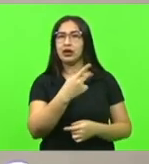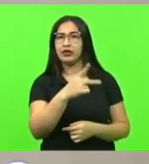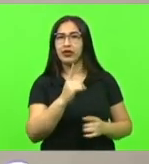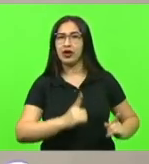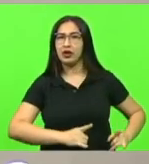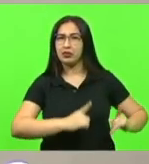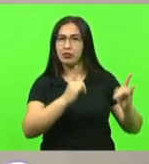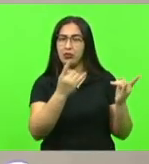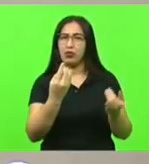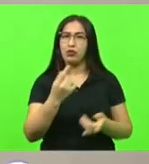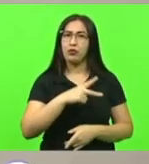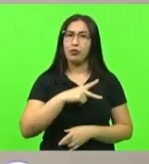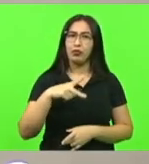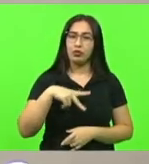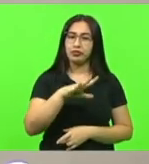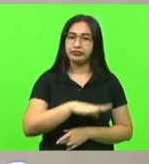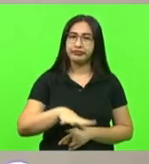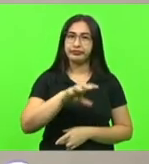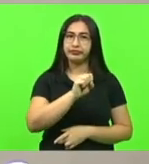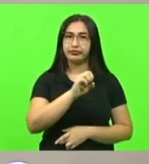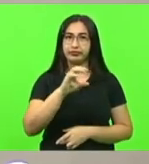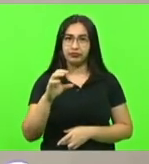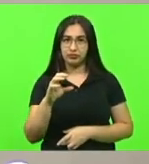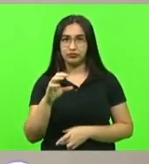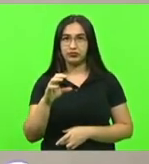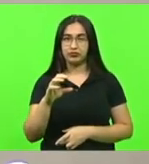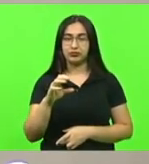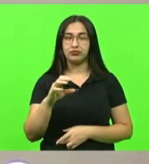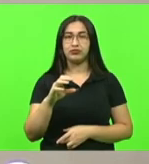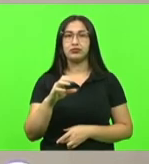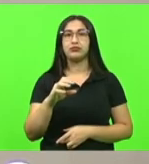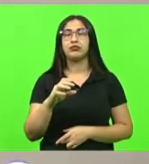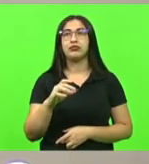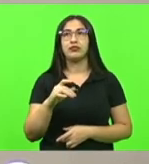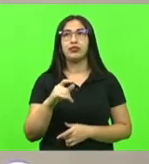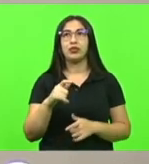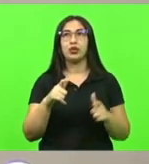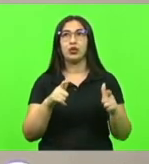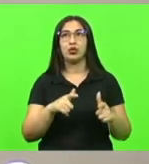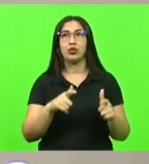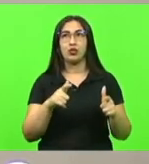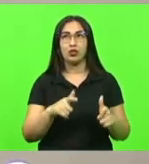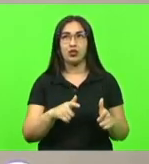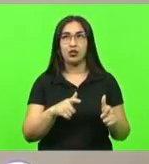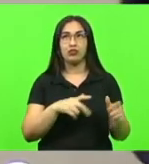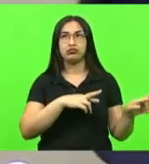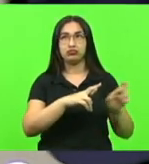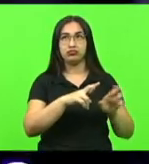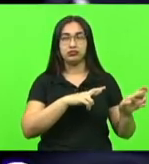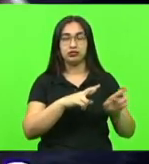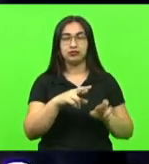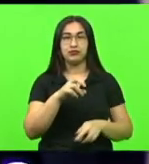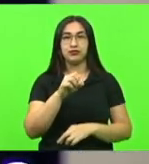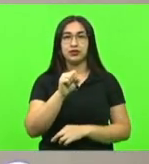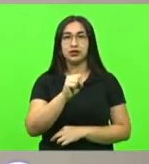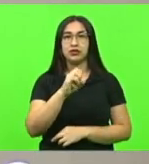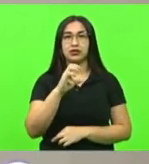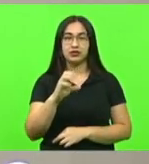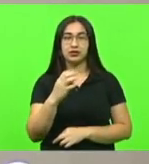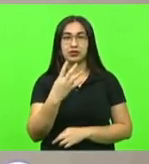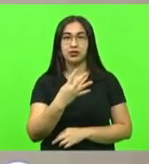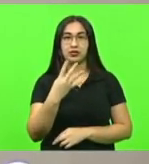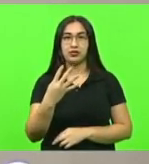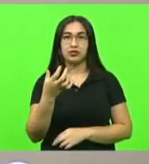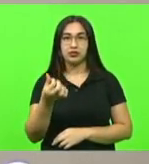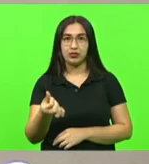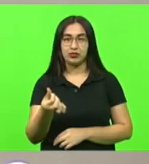âmbito do Estado de Santa Catarina, para o fim de denominar Flanquim Locatelli, o trecho da rodovia SC446, compreendido